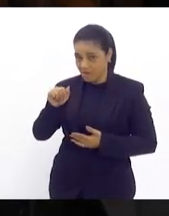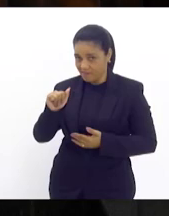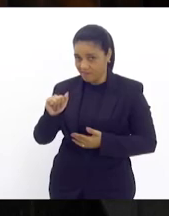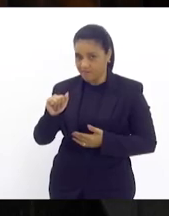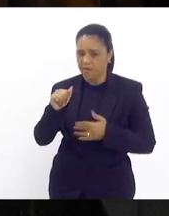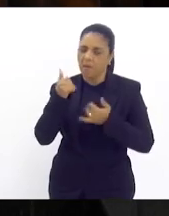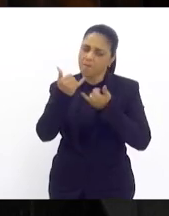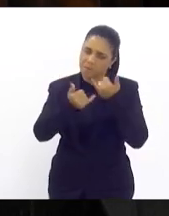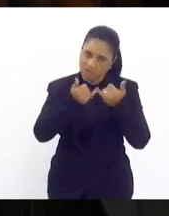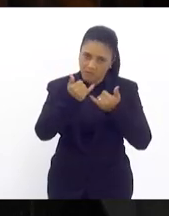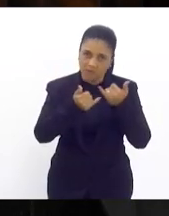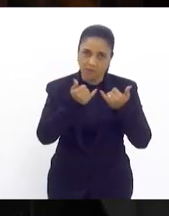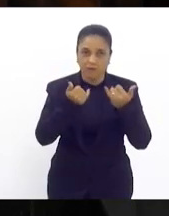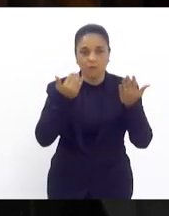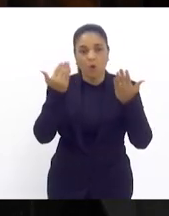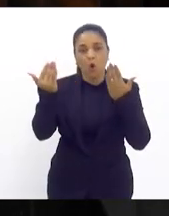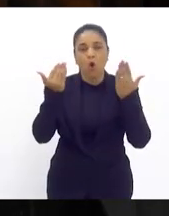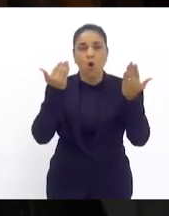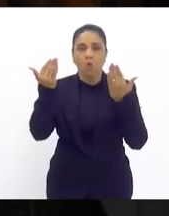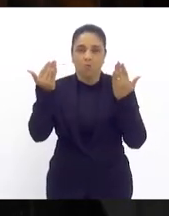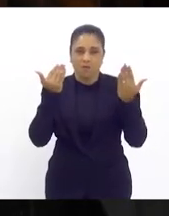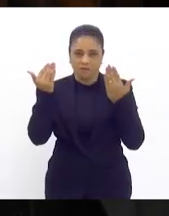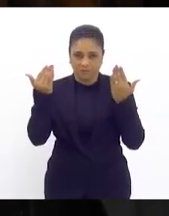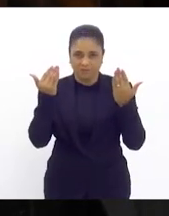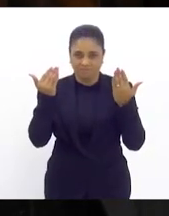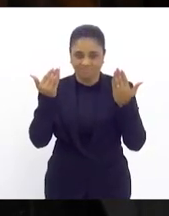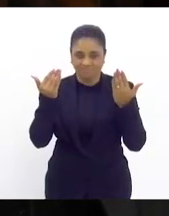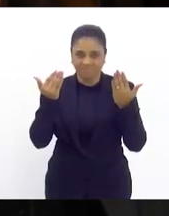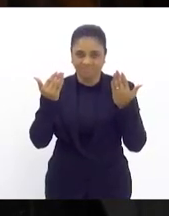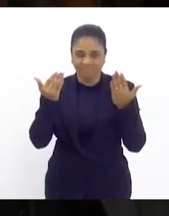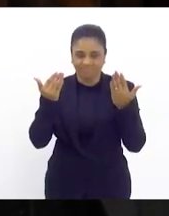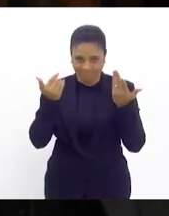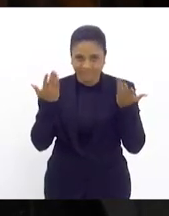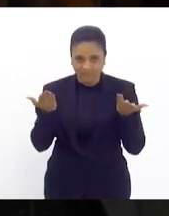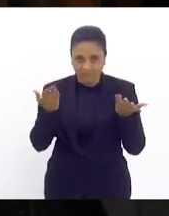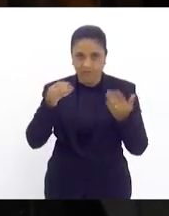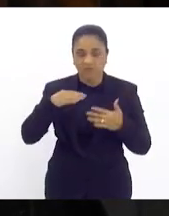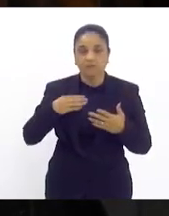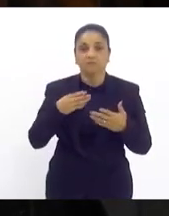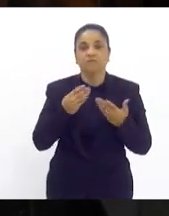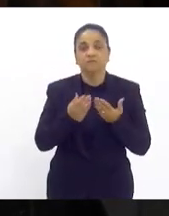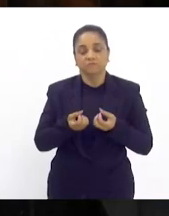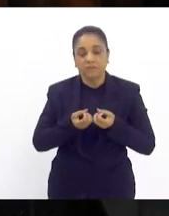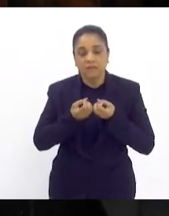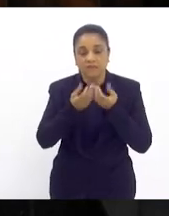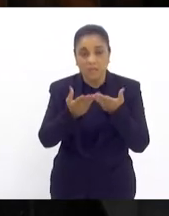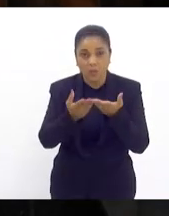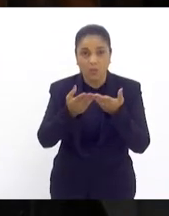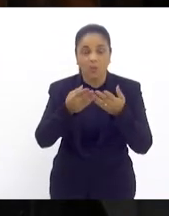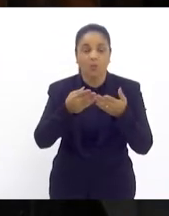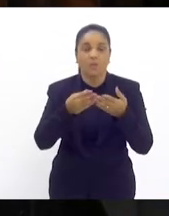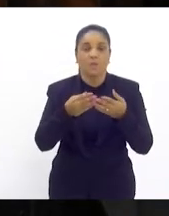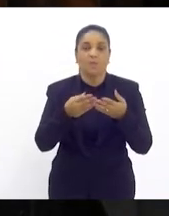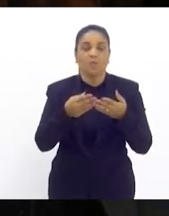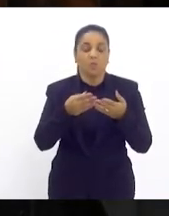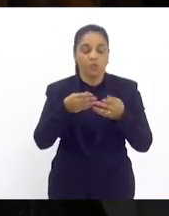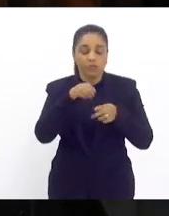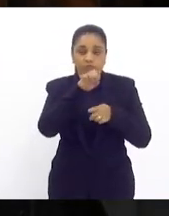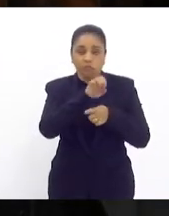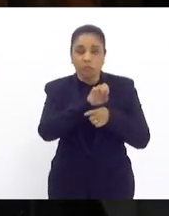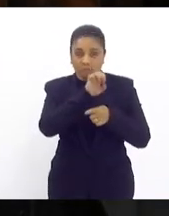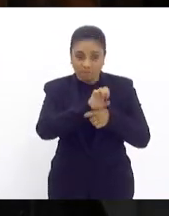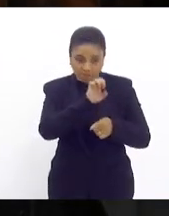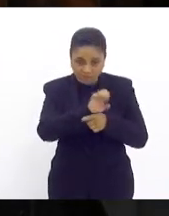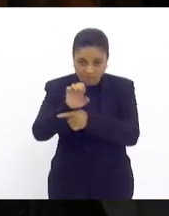que só uma brincadeira mas foi feito fez caridade com os recursos dos Municípios do Estado só que tem que uma falsa